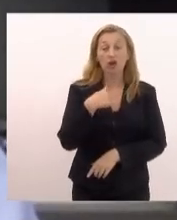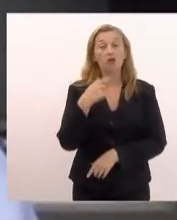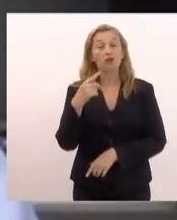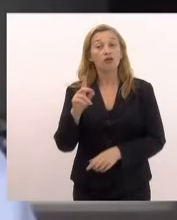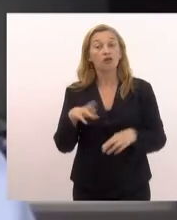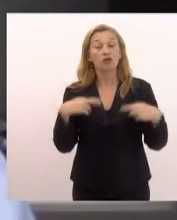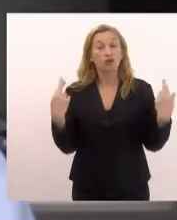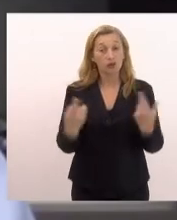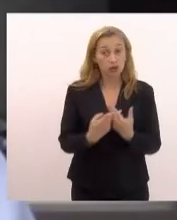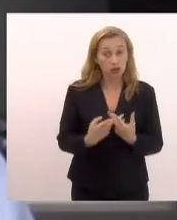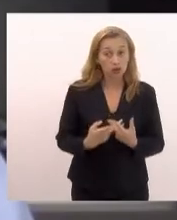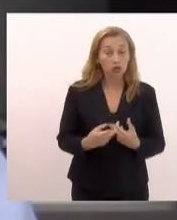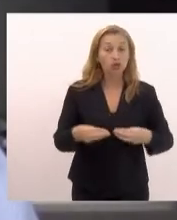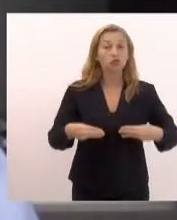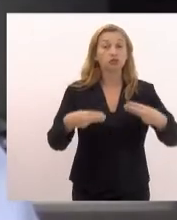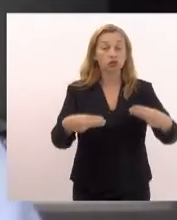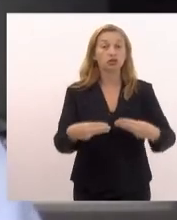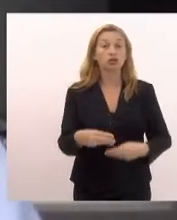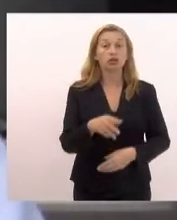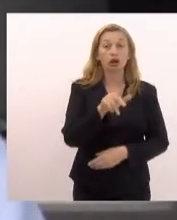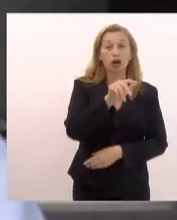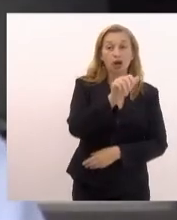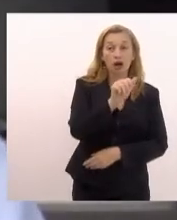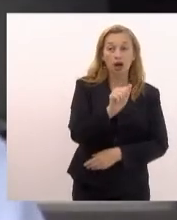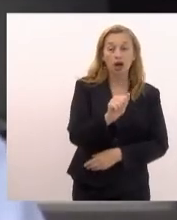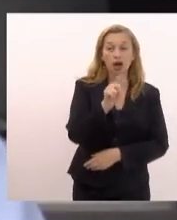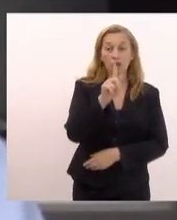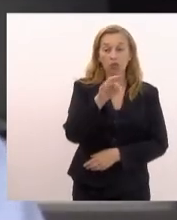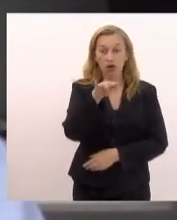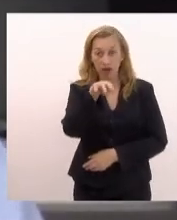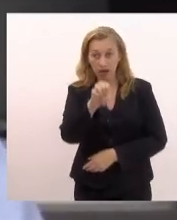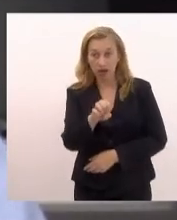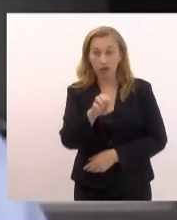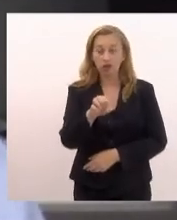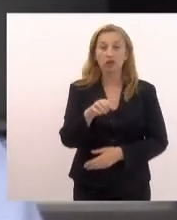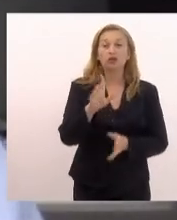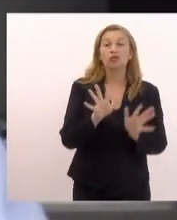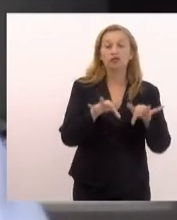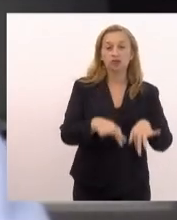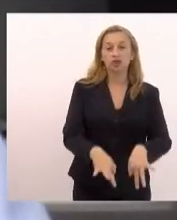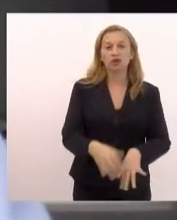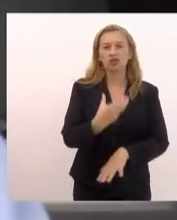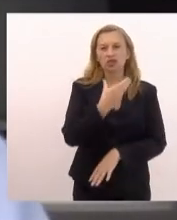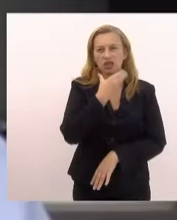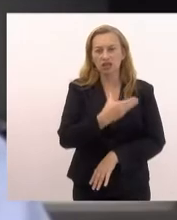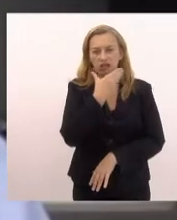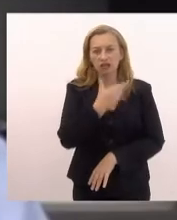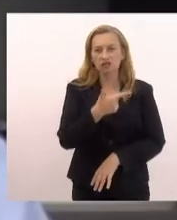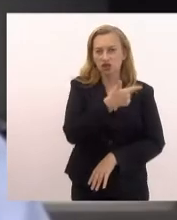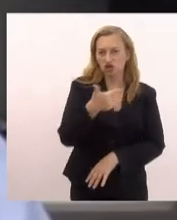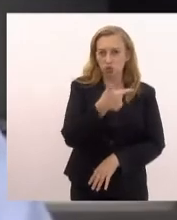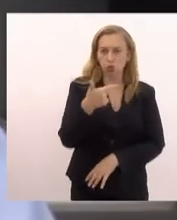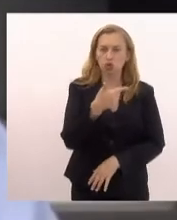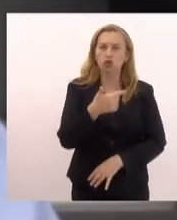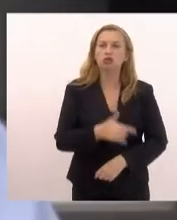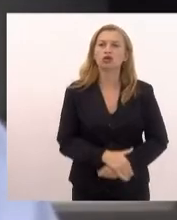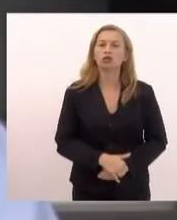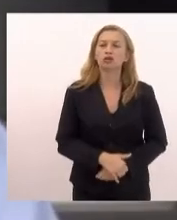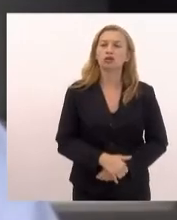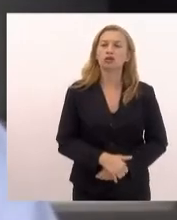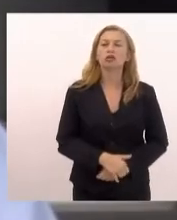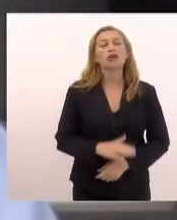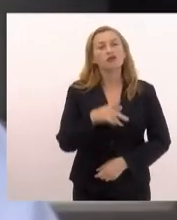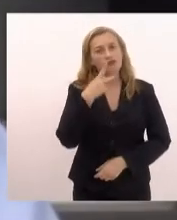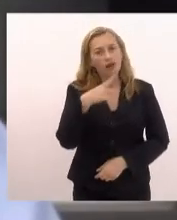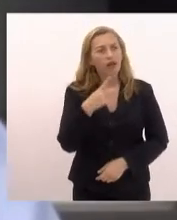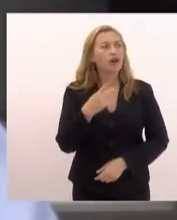com o ministro Bento Albuquerque já no final do mês de dezembro, no dia 22 de dezembro, e